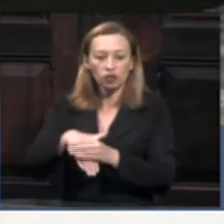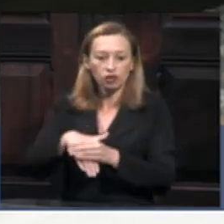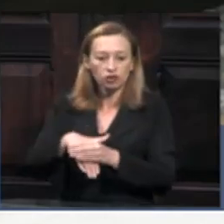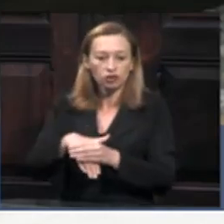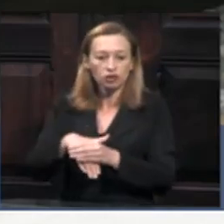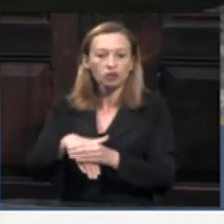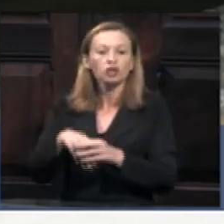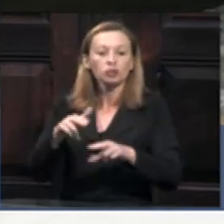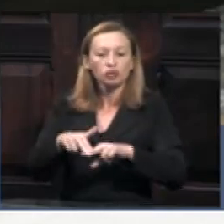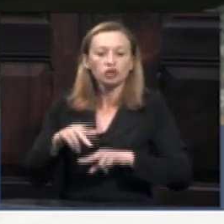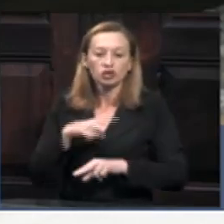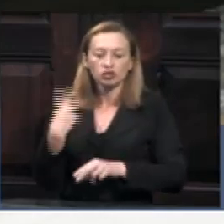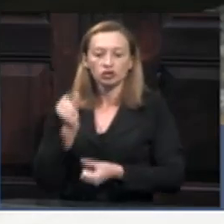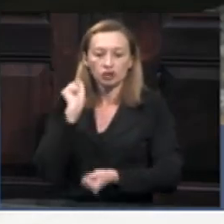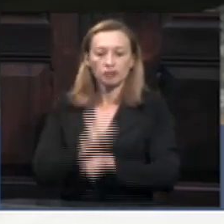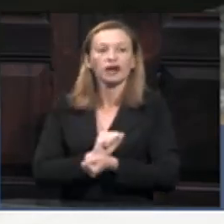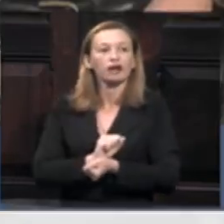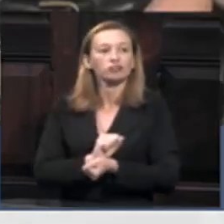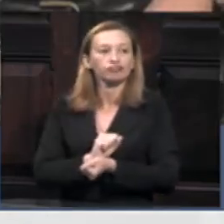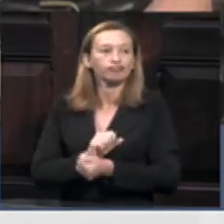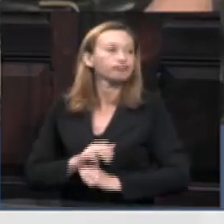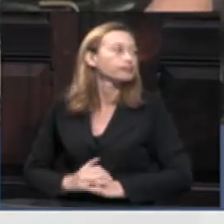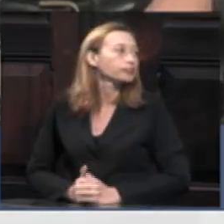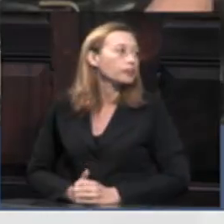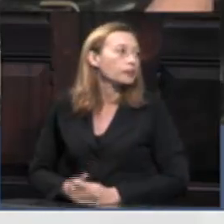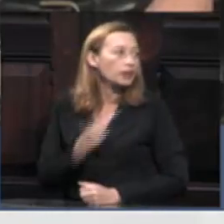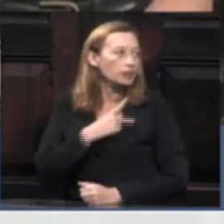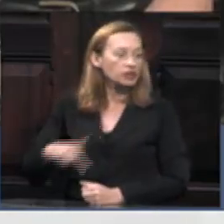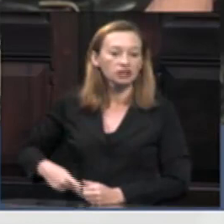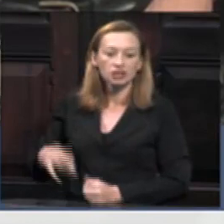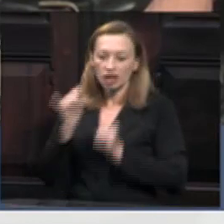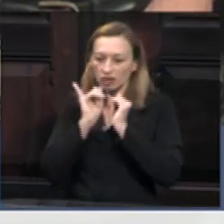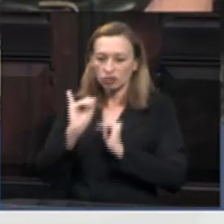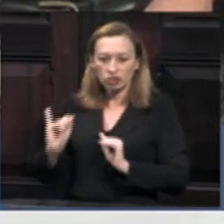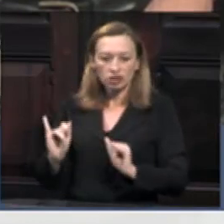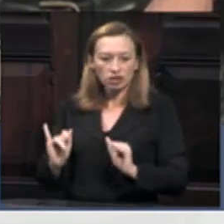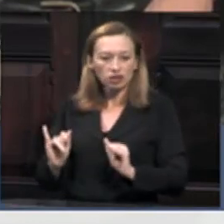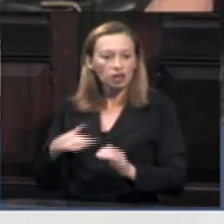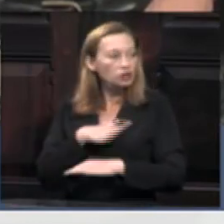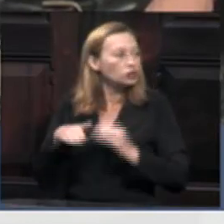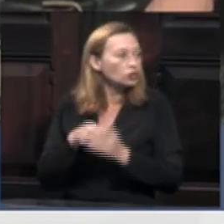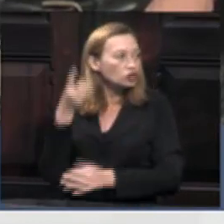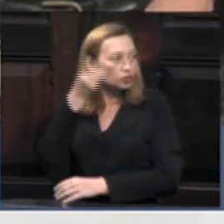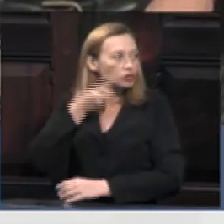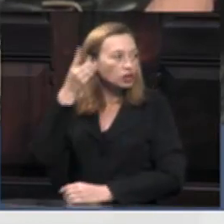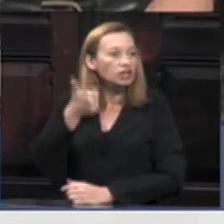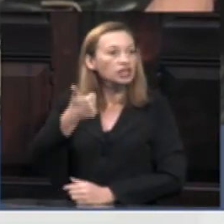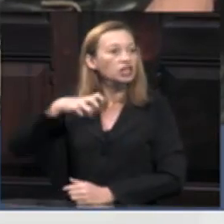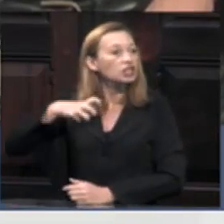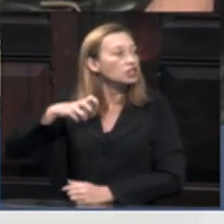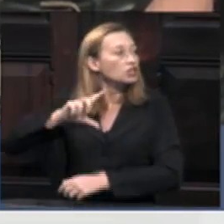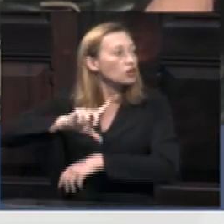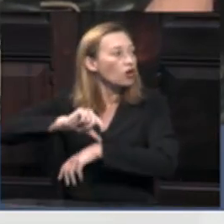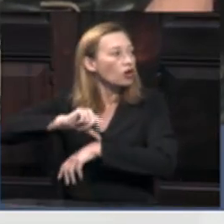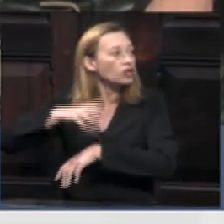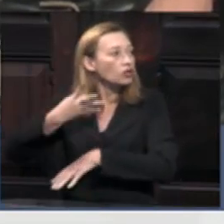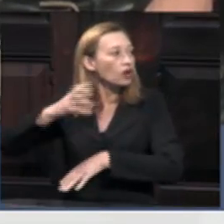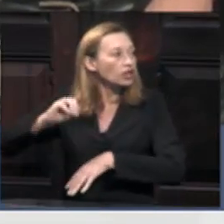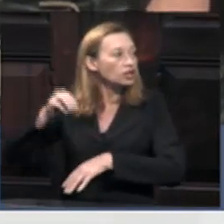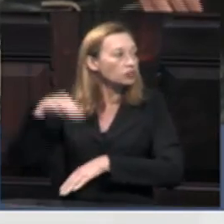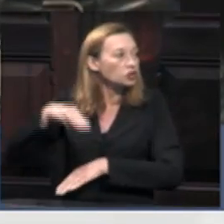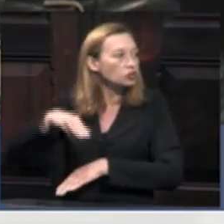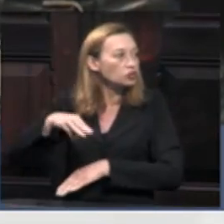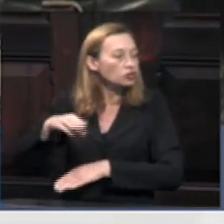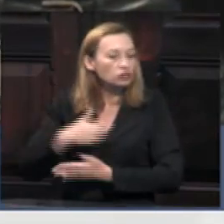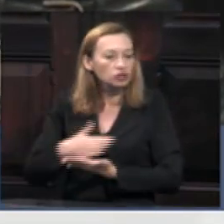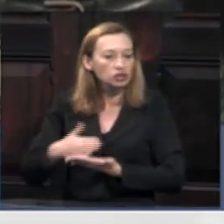está em obstrução. A presidência anuncia aos senhores e senhoras deputados que às 15 horas e 40 minutos eu vou fazer a primeira chamada.